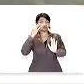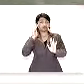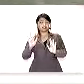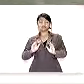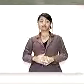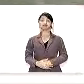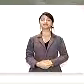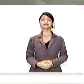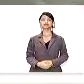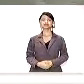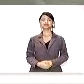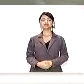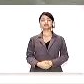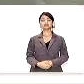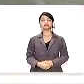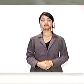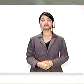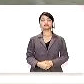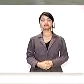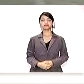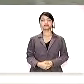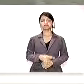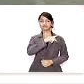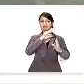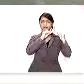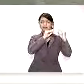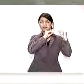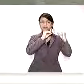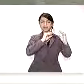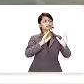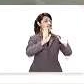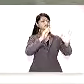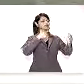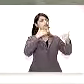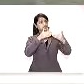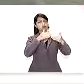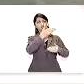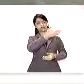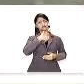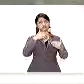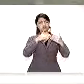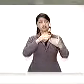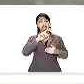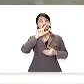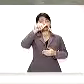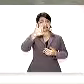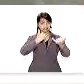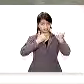podemos deixa passar para outro item não eu acompanho em vossa excelência Depois apenas queria